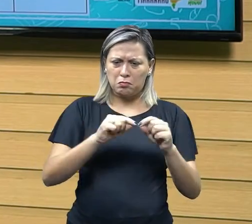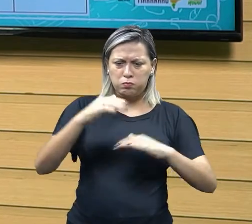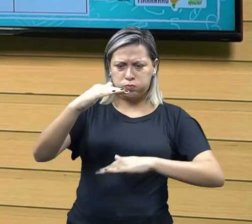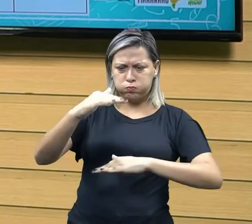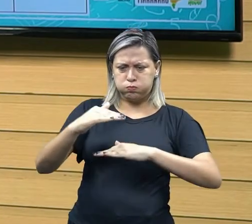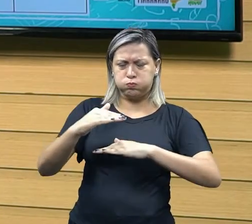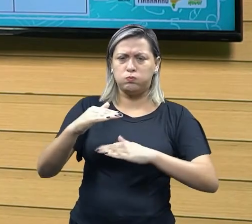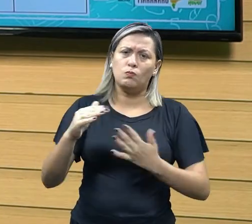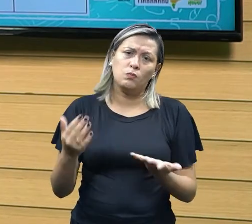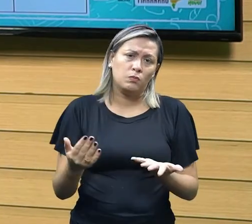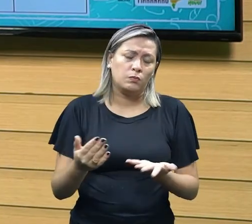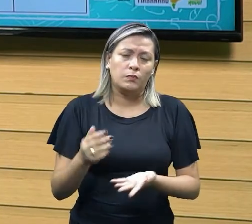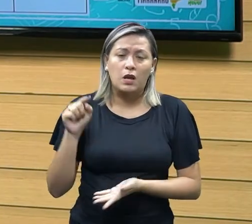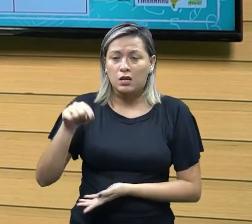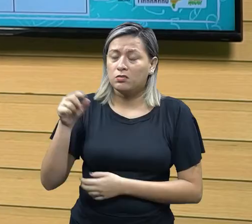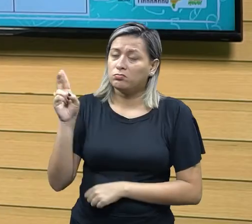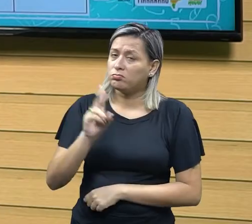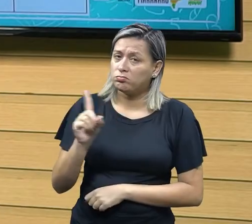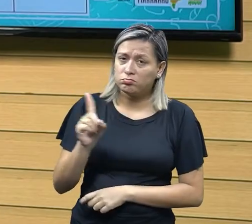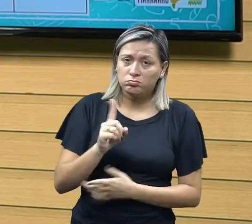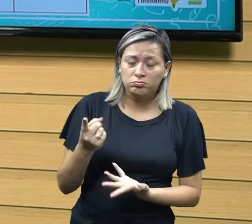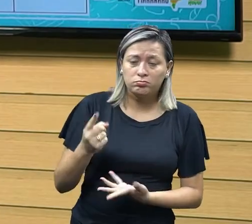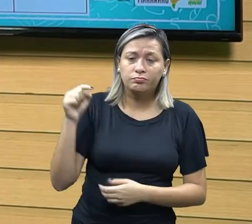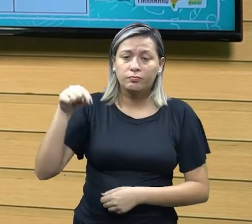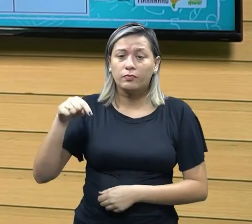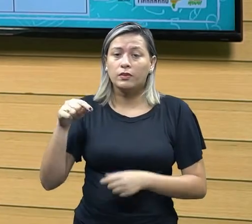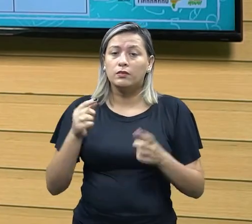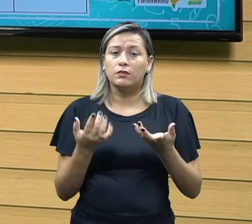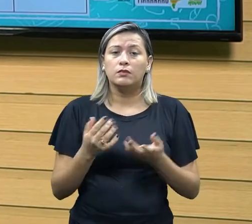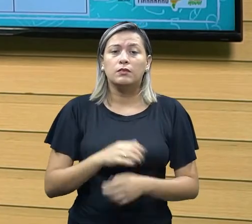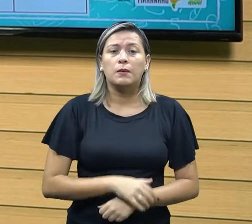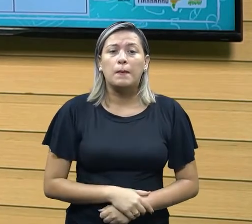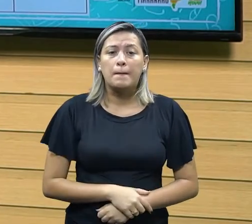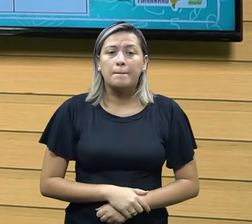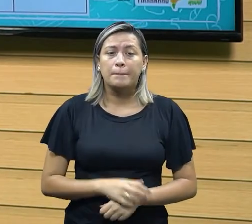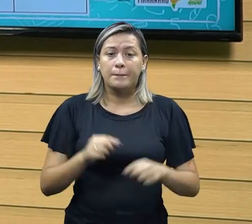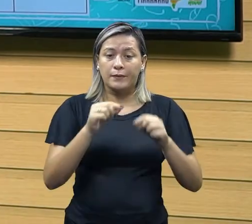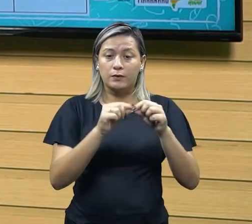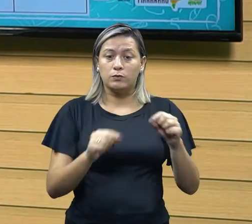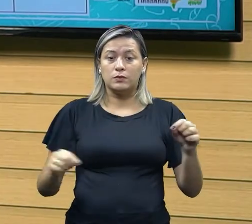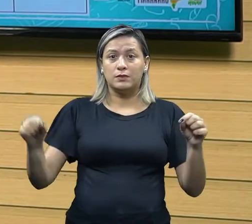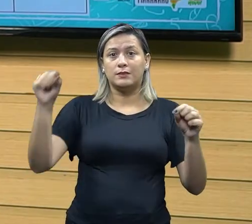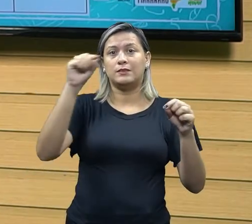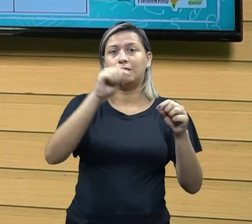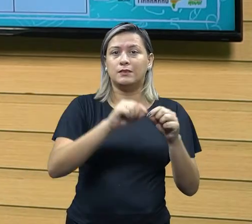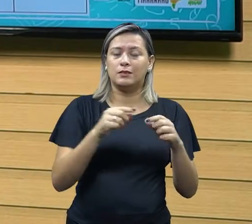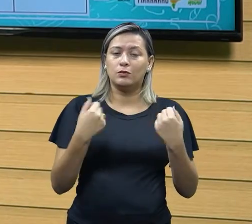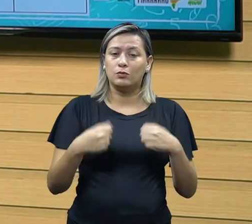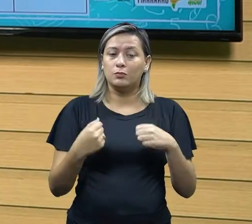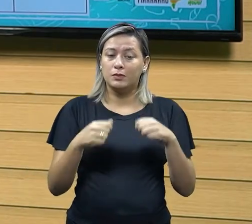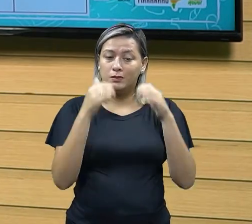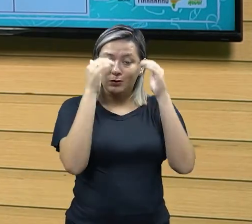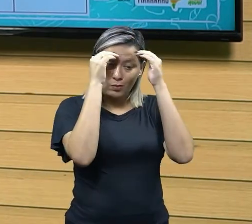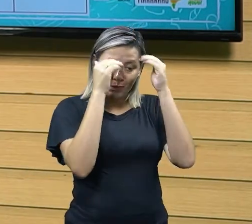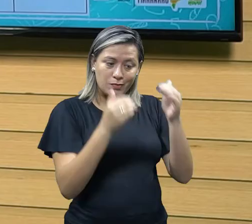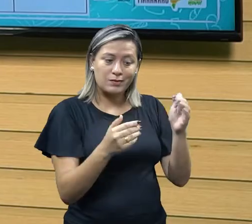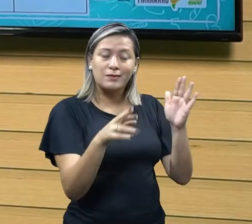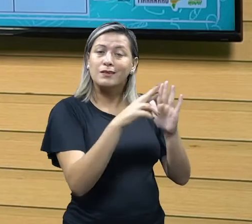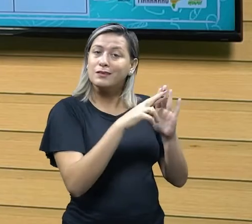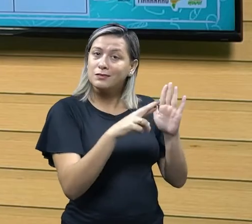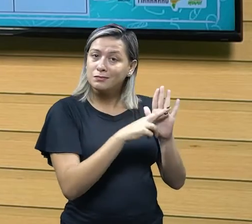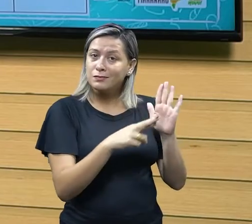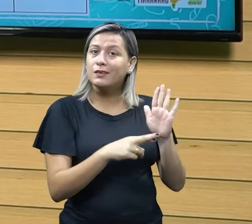maneira que você utilizar o mouse. Já aqui não. Aqui os círculos terão que seguir um padrão, uma